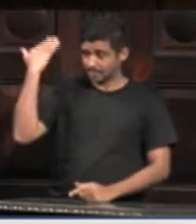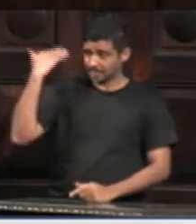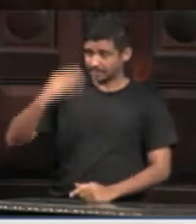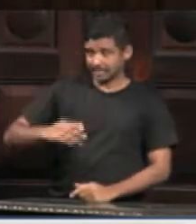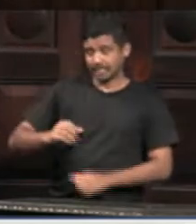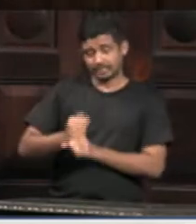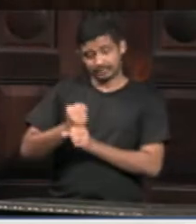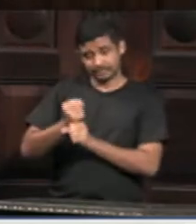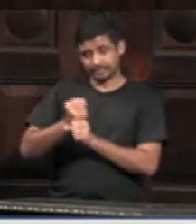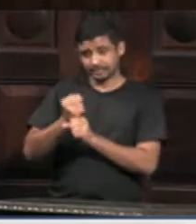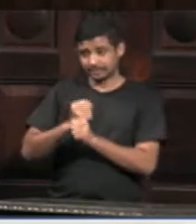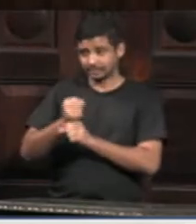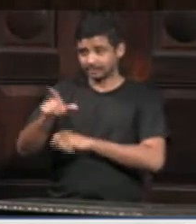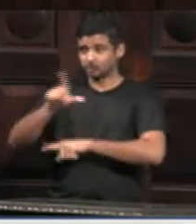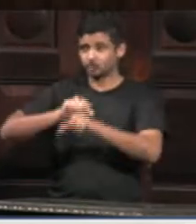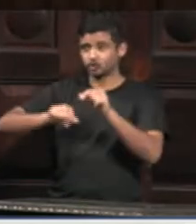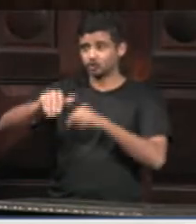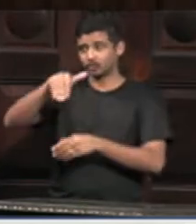processos anteriores.